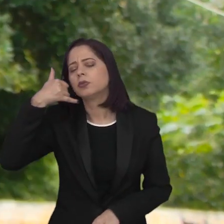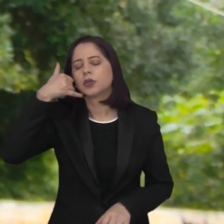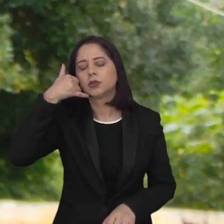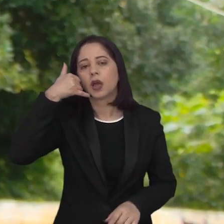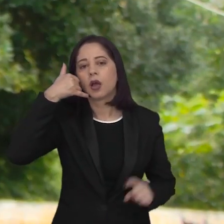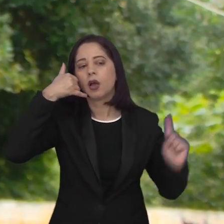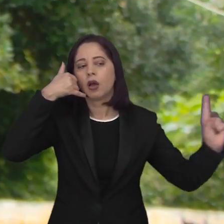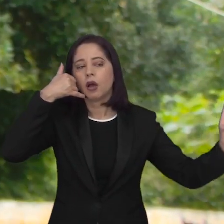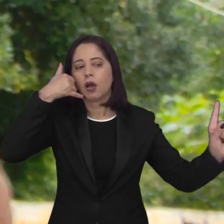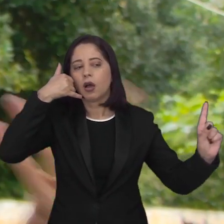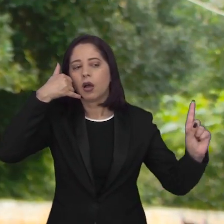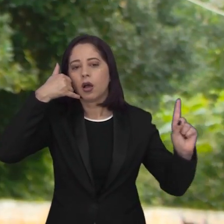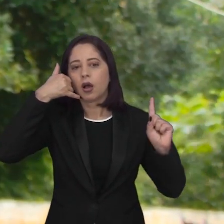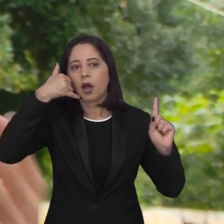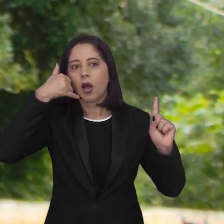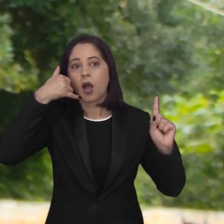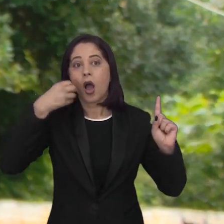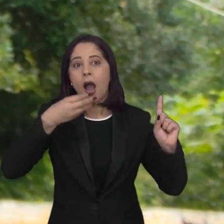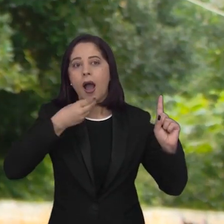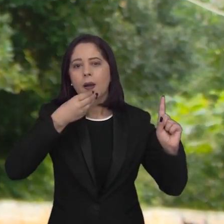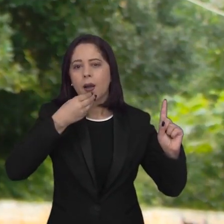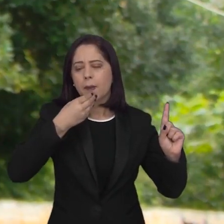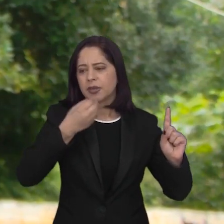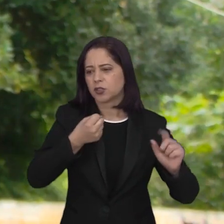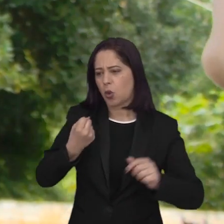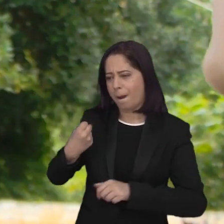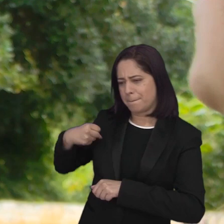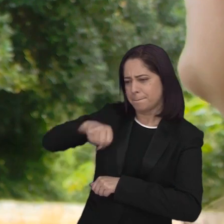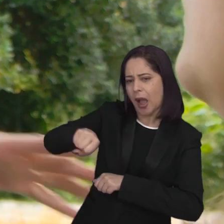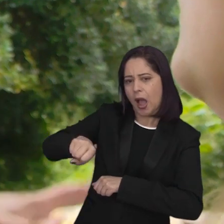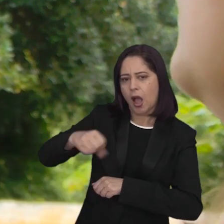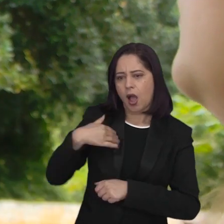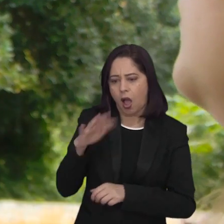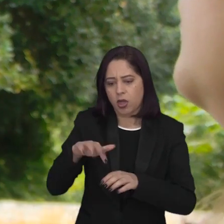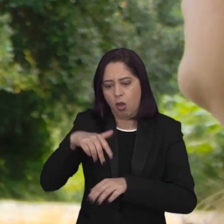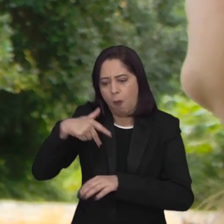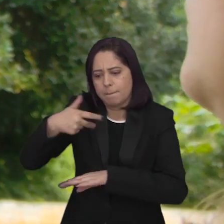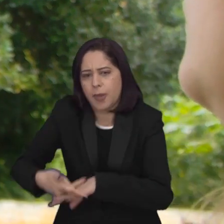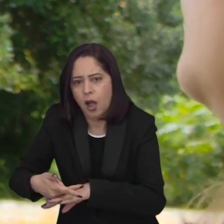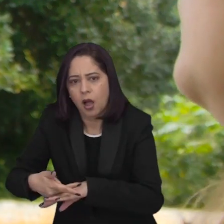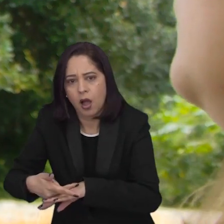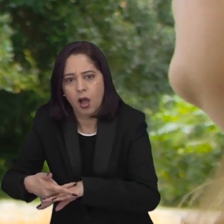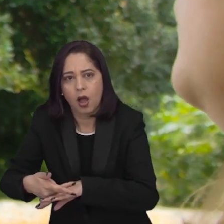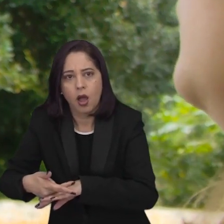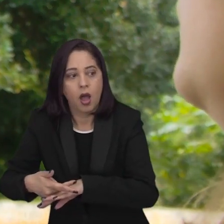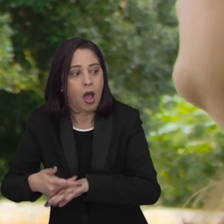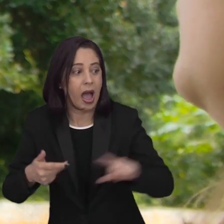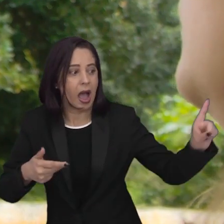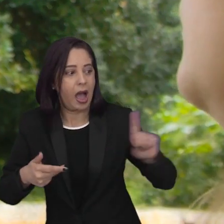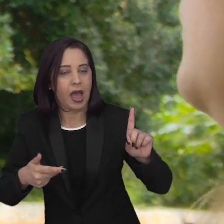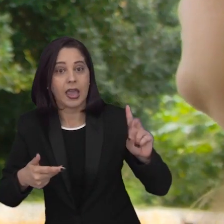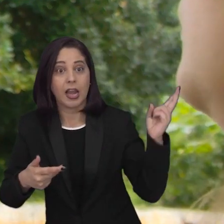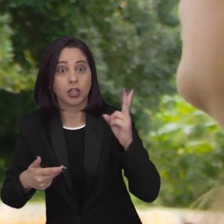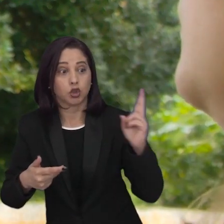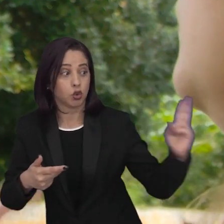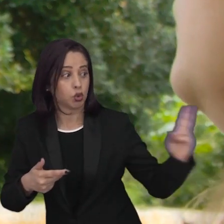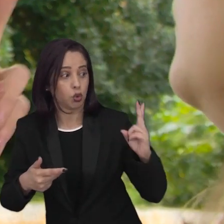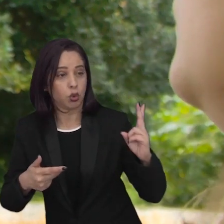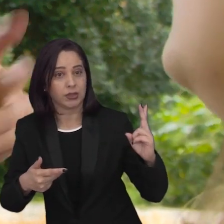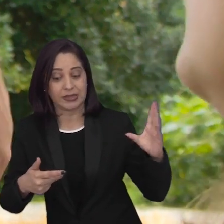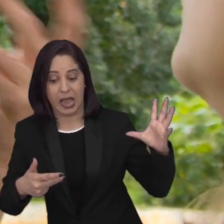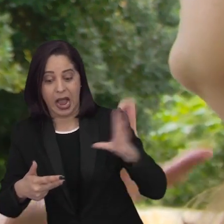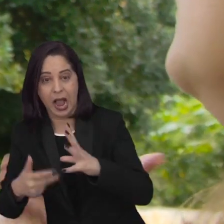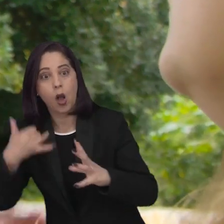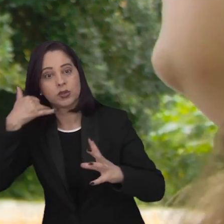bem, mas eu estava conversando, de repente eu tomo um chute aqui, aí eu caio, né, eu apoio minha mão, e nessa que eu apoio,